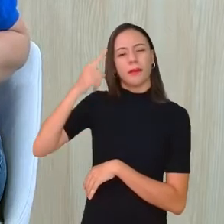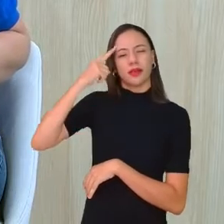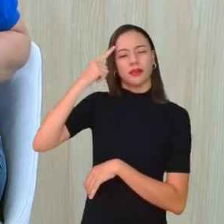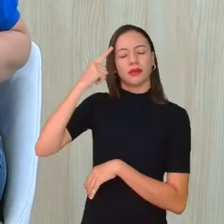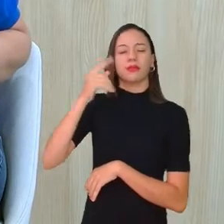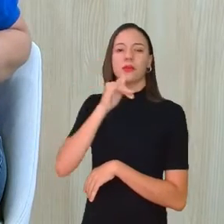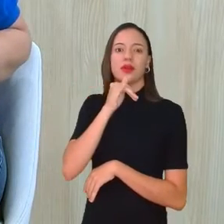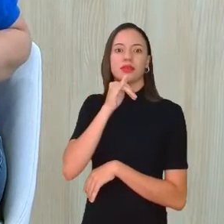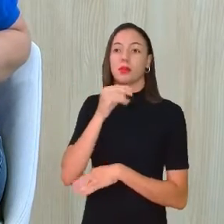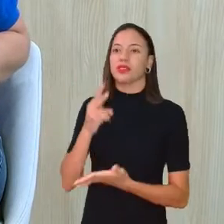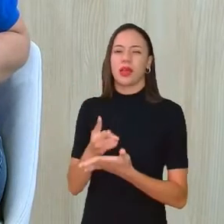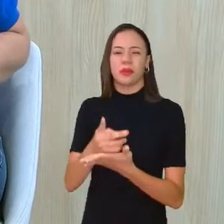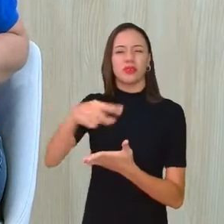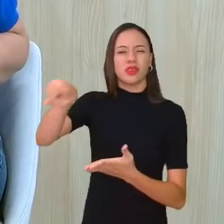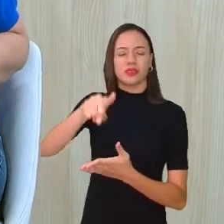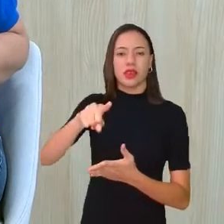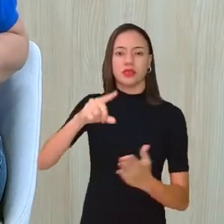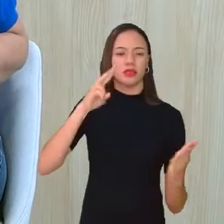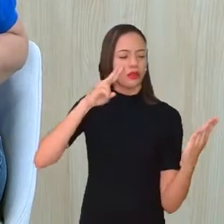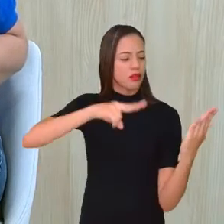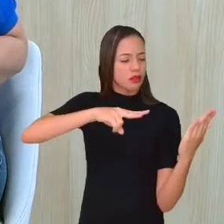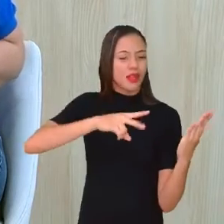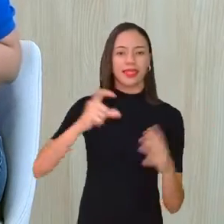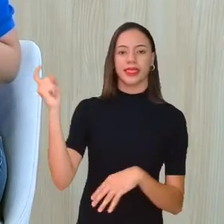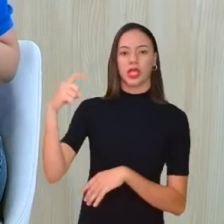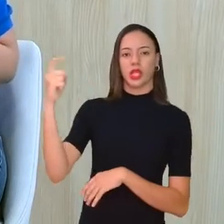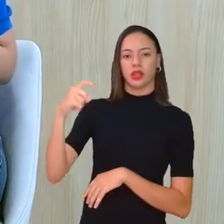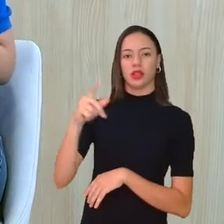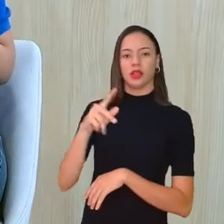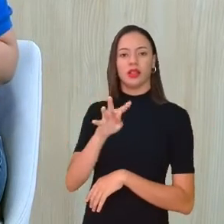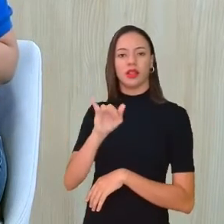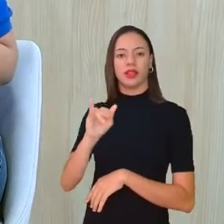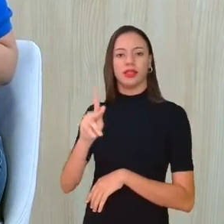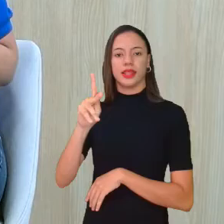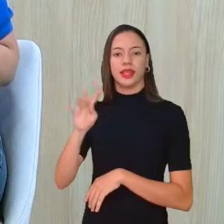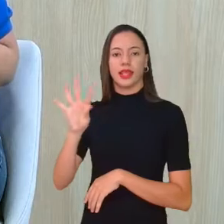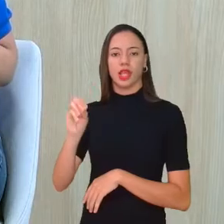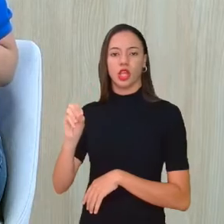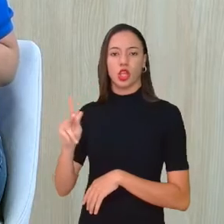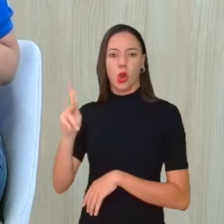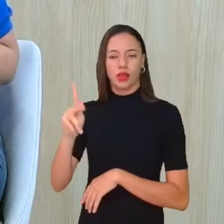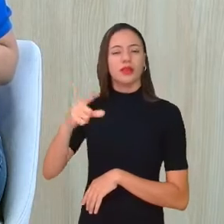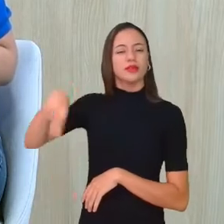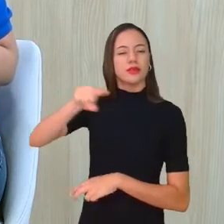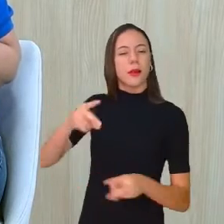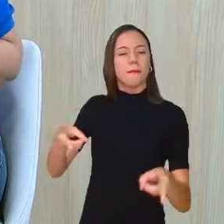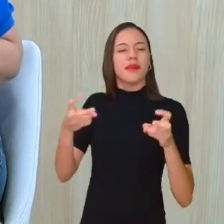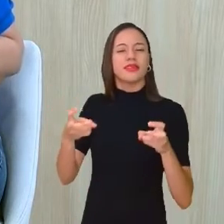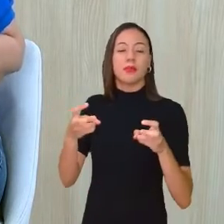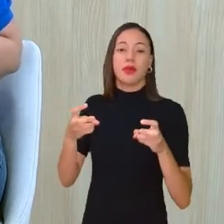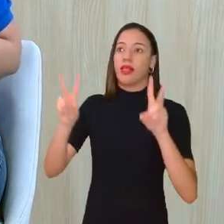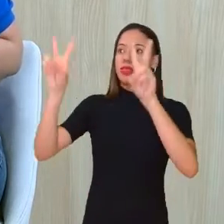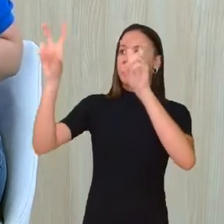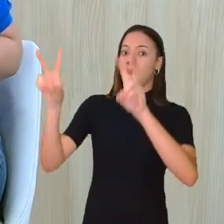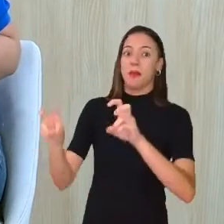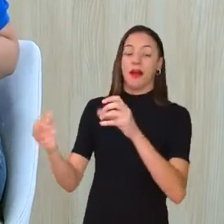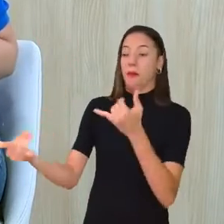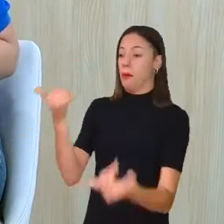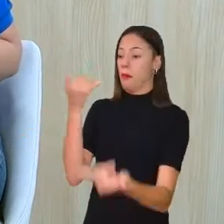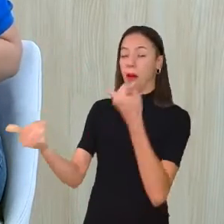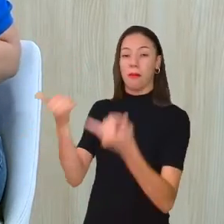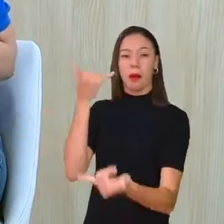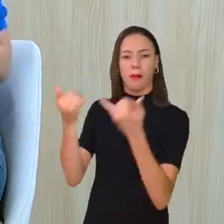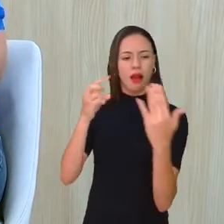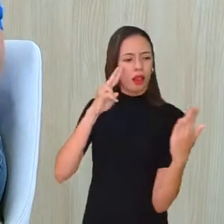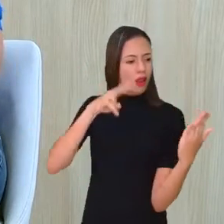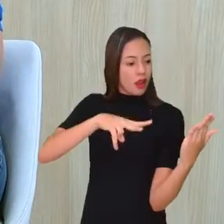a TikTok, o TikTok que é mais rápido, a quantidade de informações, a quantidade de temas que ficaram passando ali,